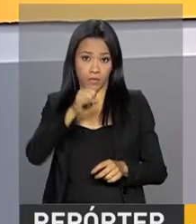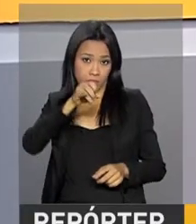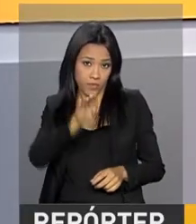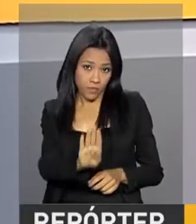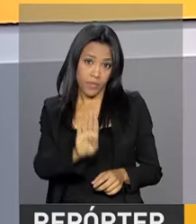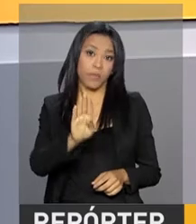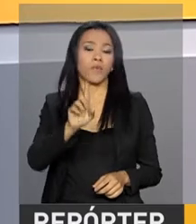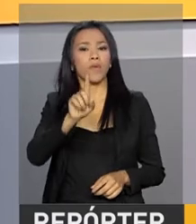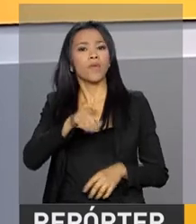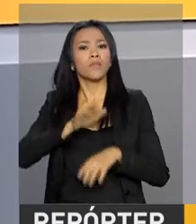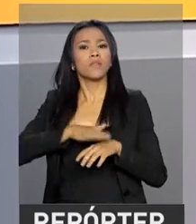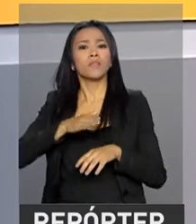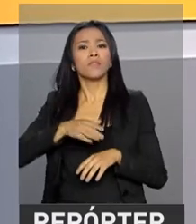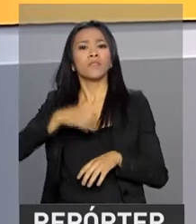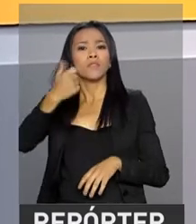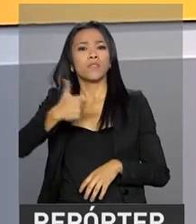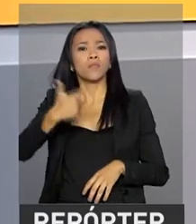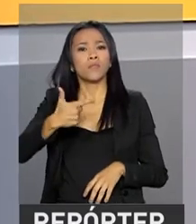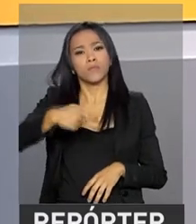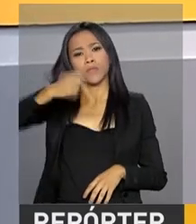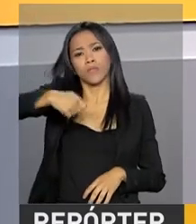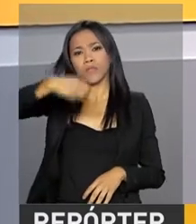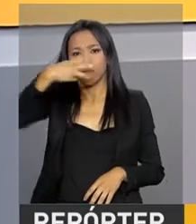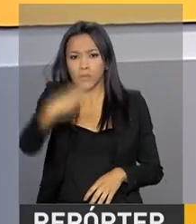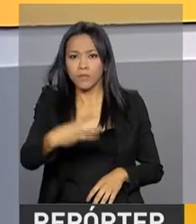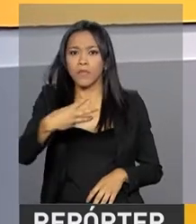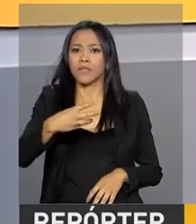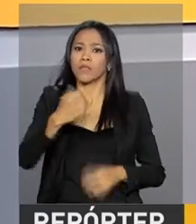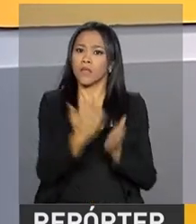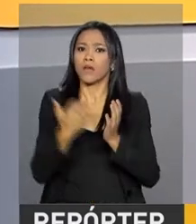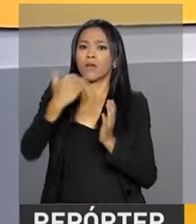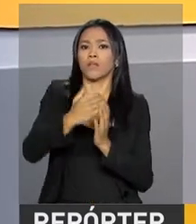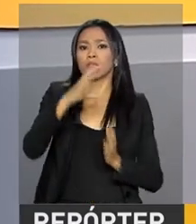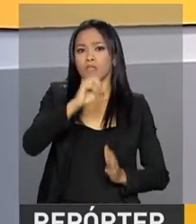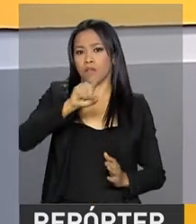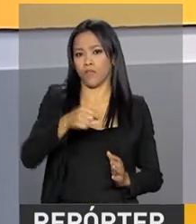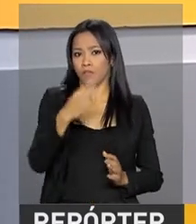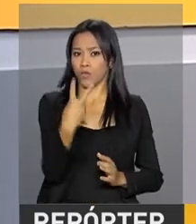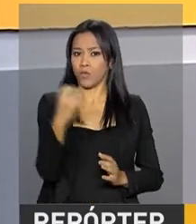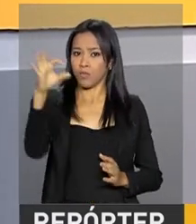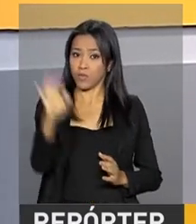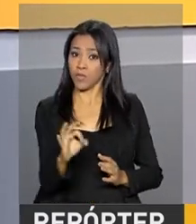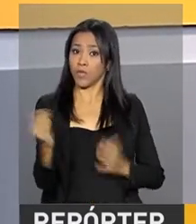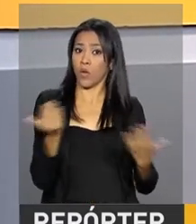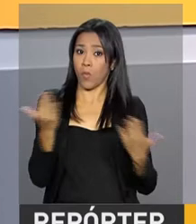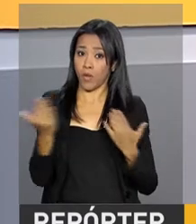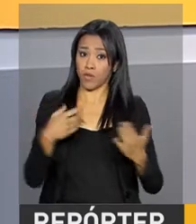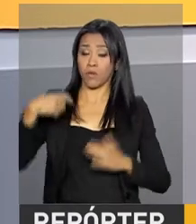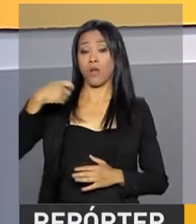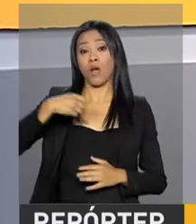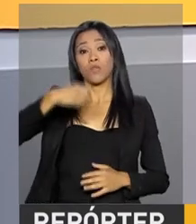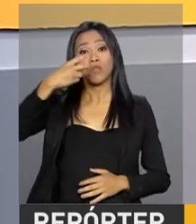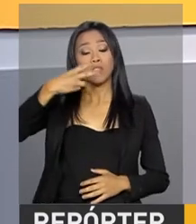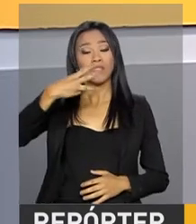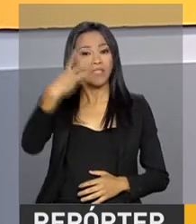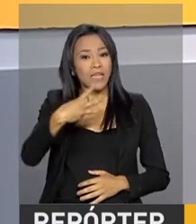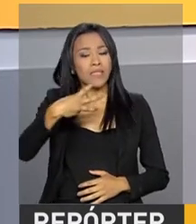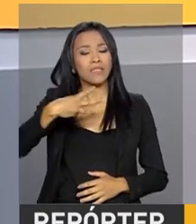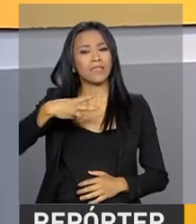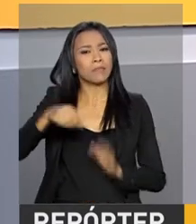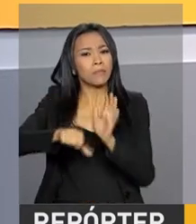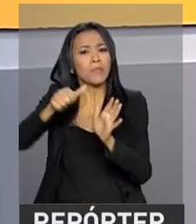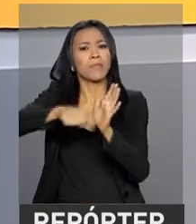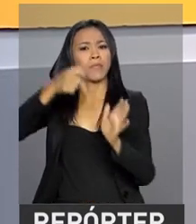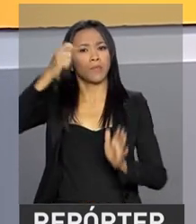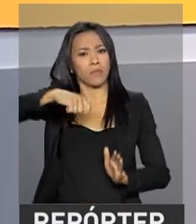bruto pib no segundo trimestre cresceu 0,2 por cento em comparação aos três primeiros meses deste ano